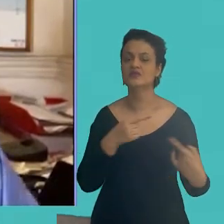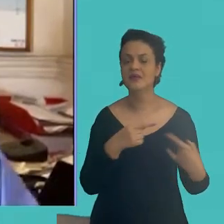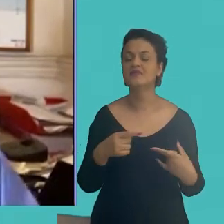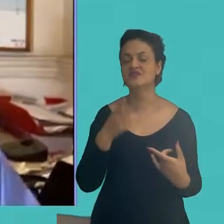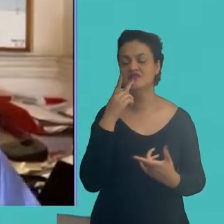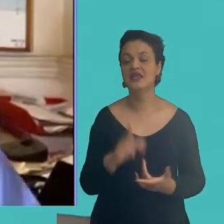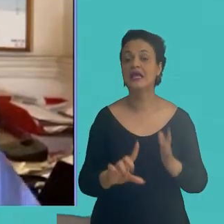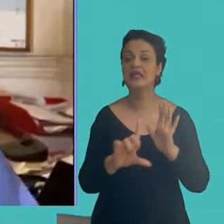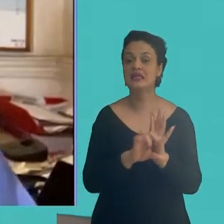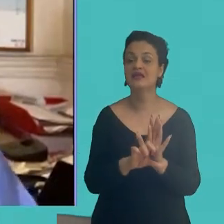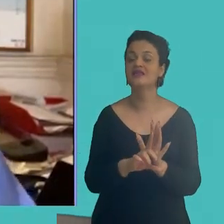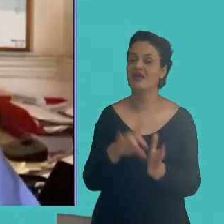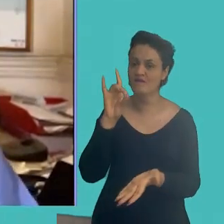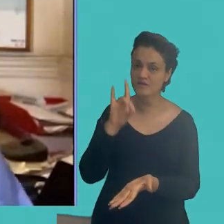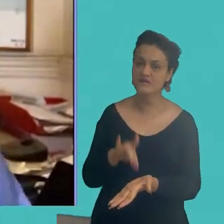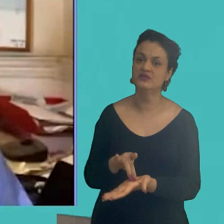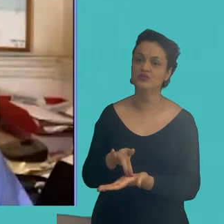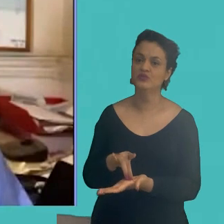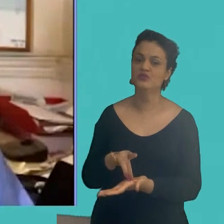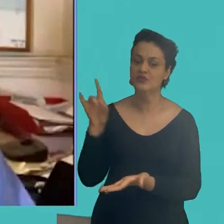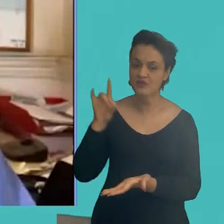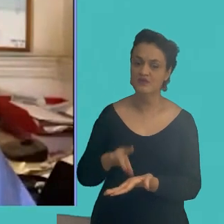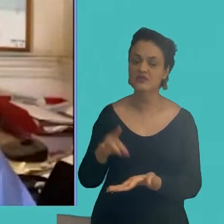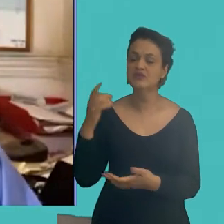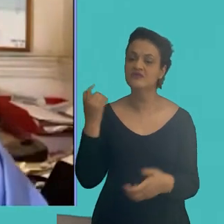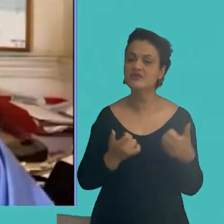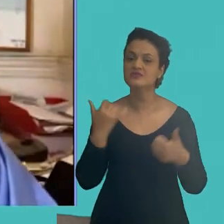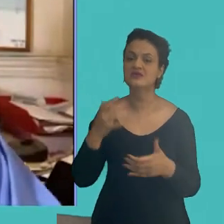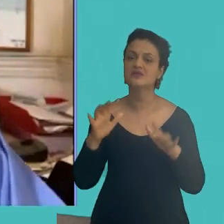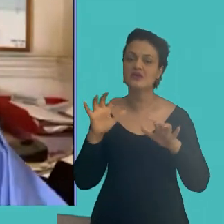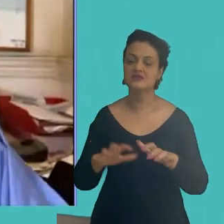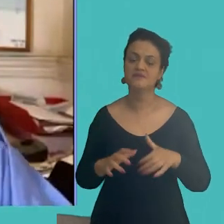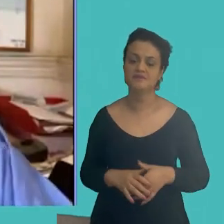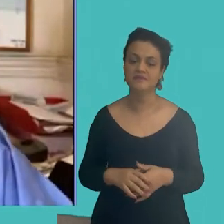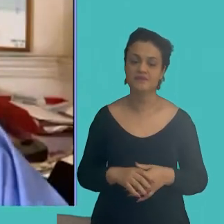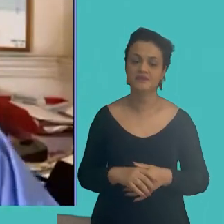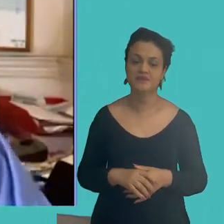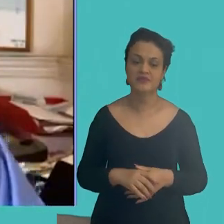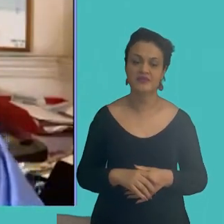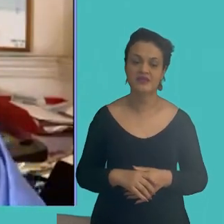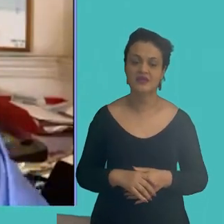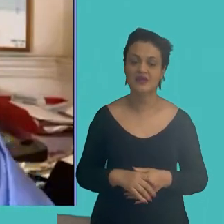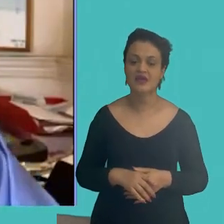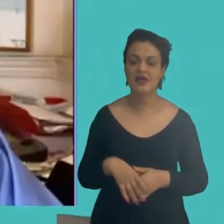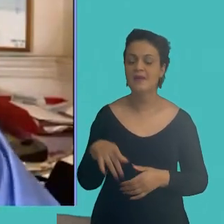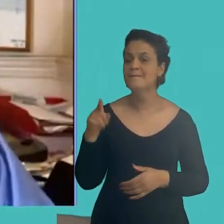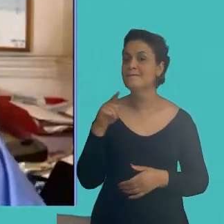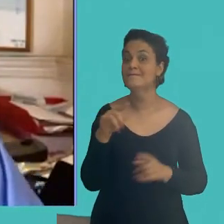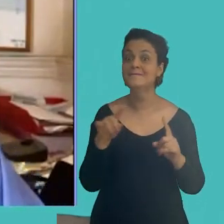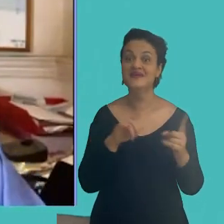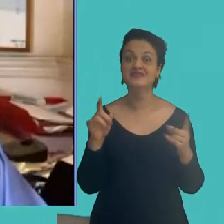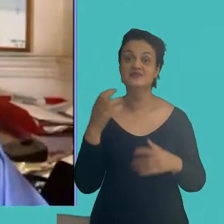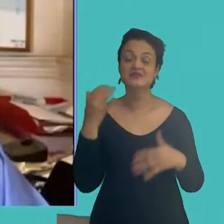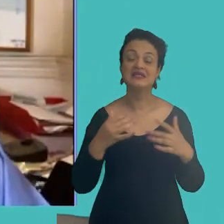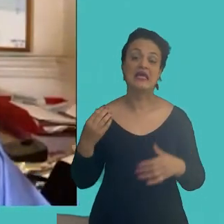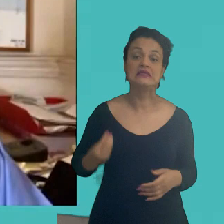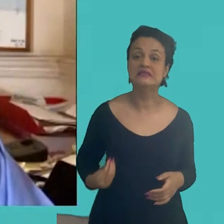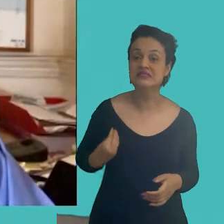fato. Eles vão discutir a respeito disto, mas eles não vão contestar a existência do